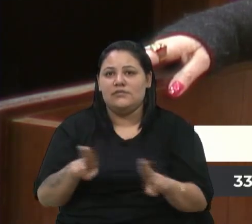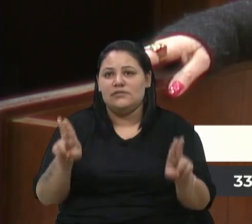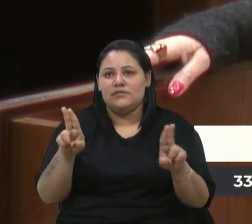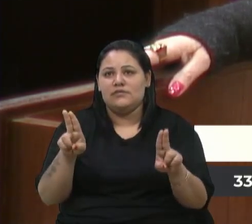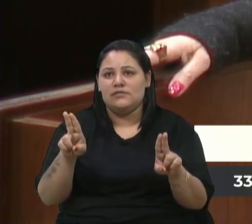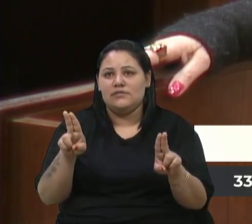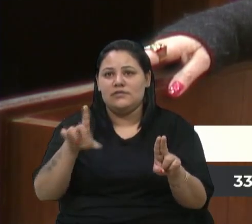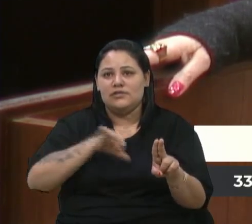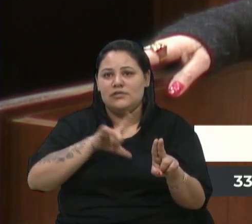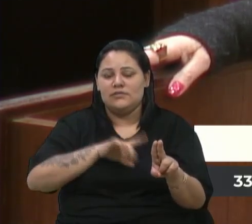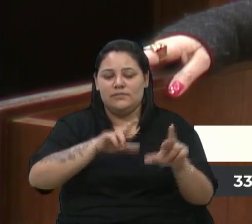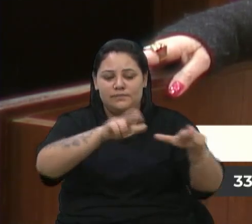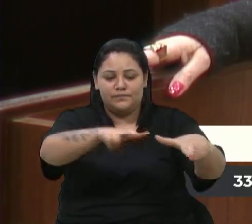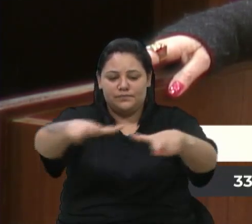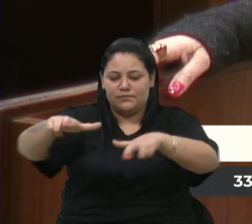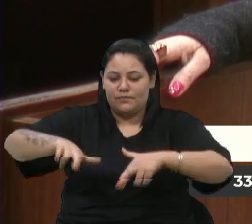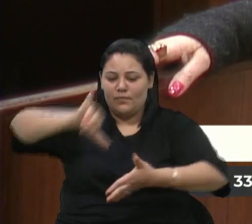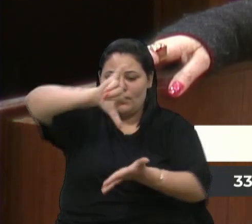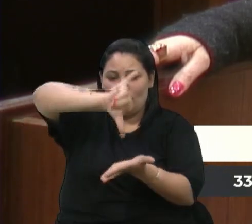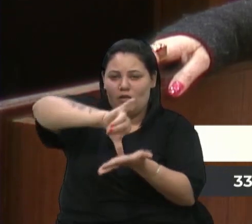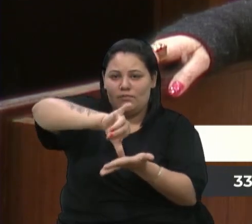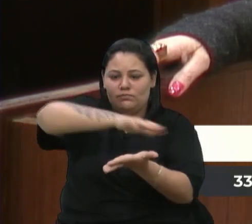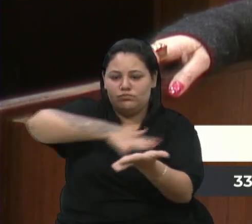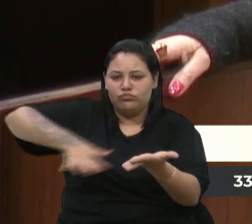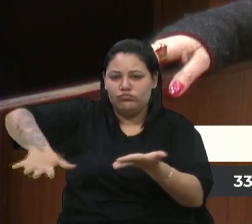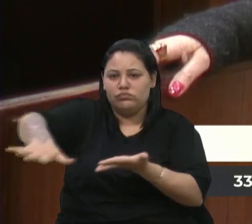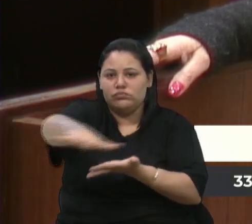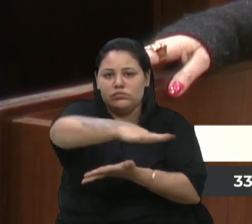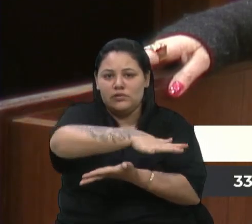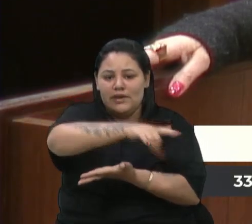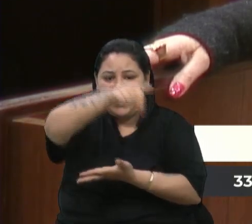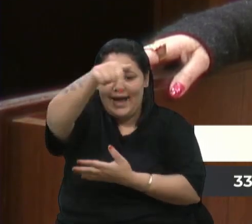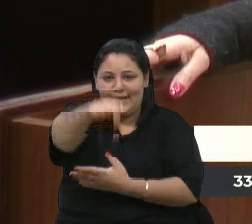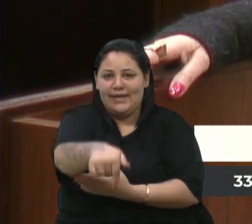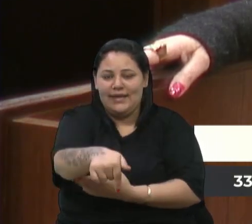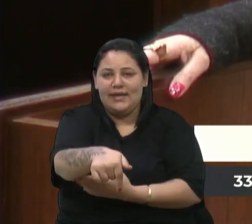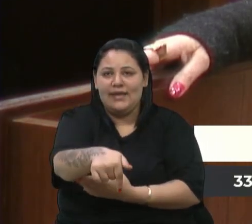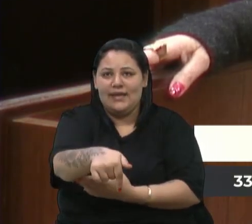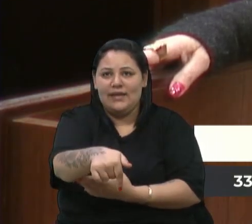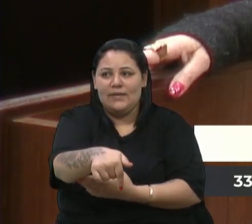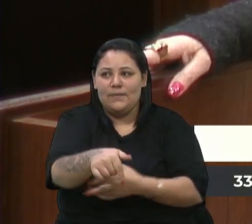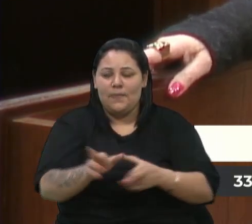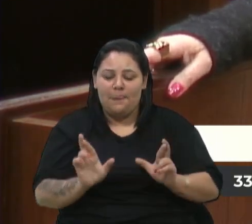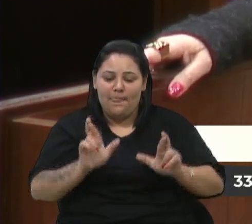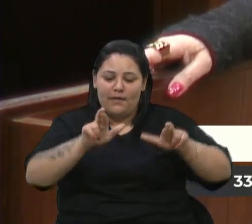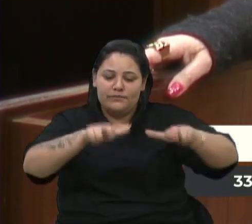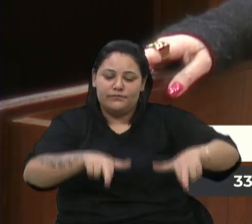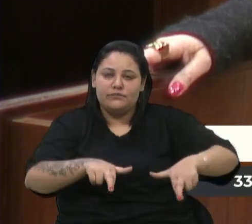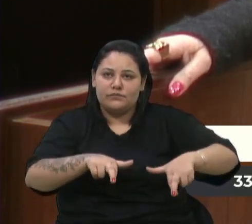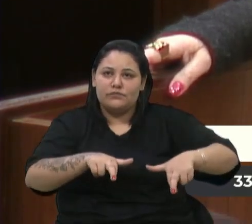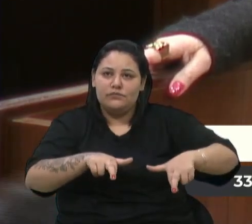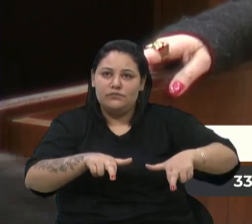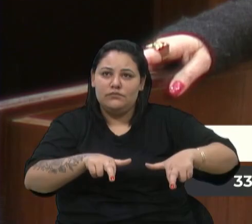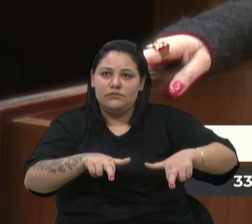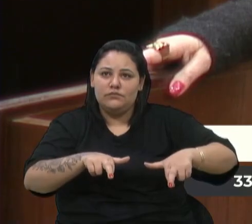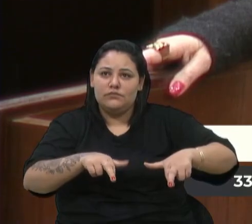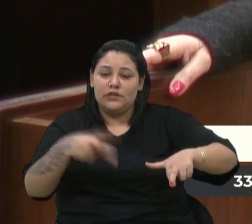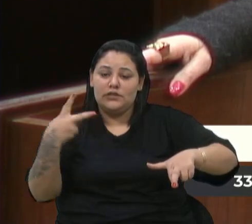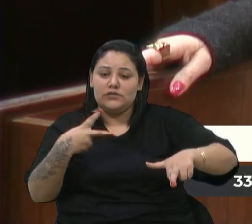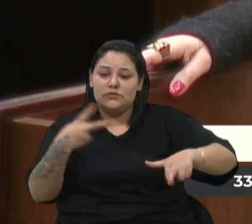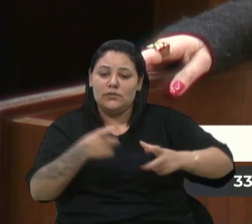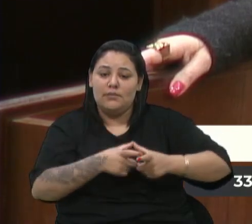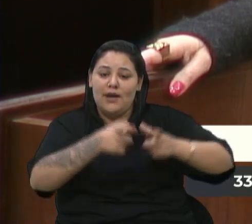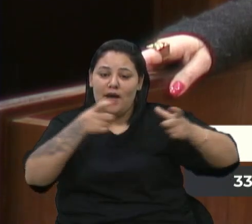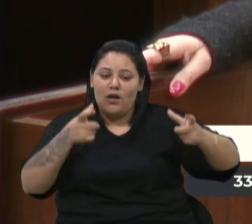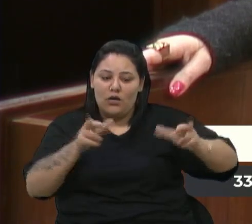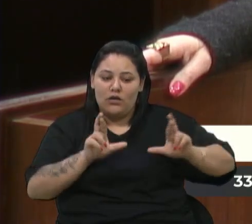metropolitana, região central, e aqui, uma região, a segunda maior